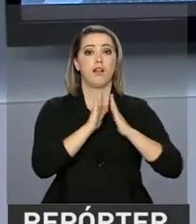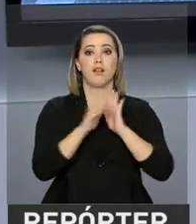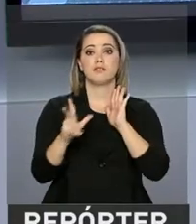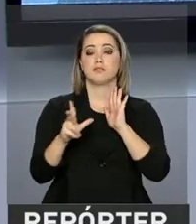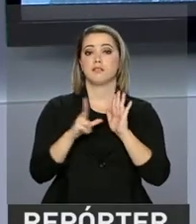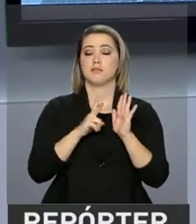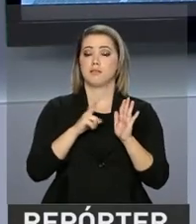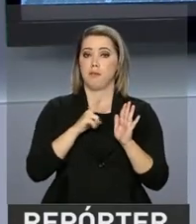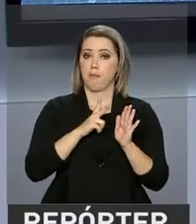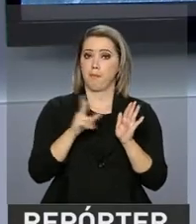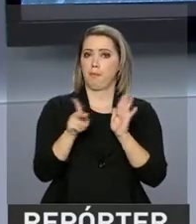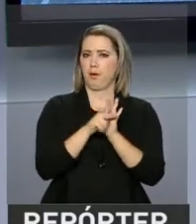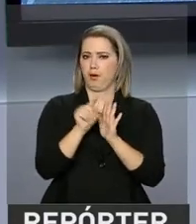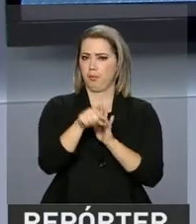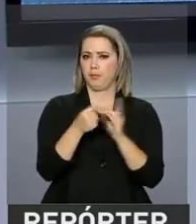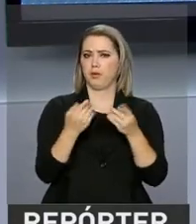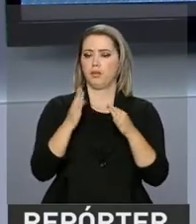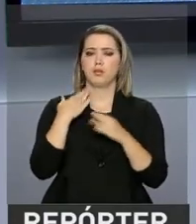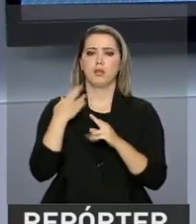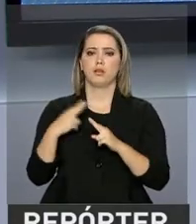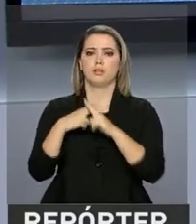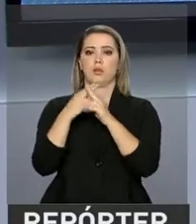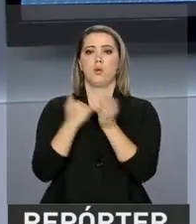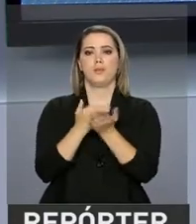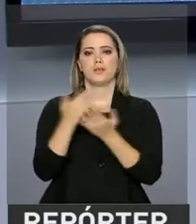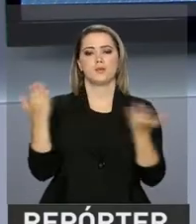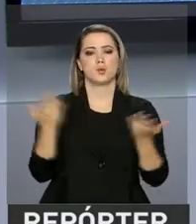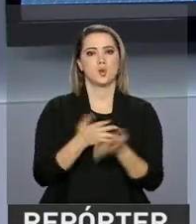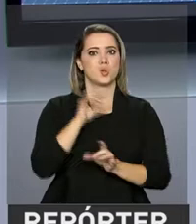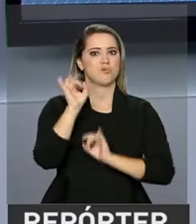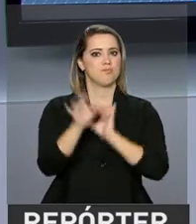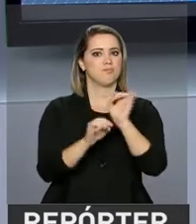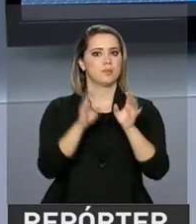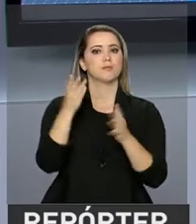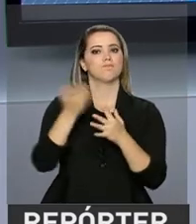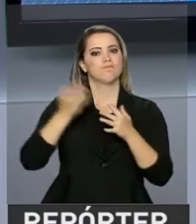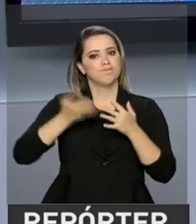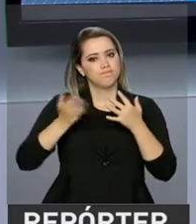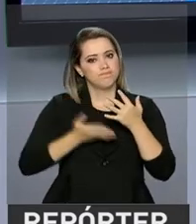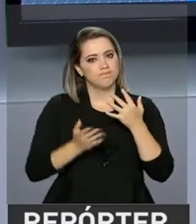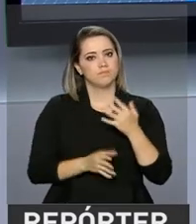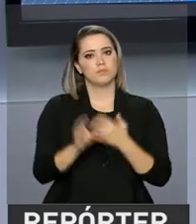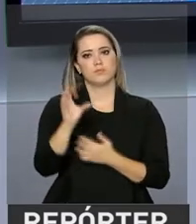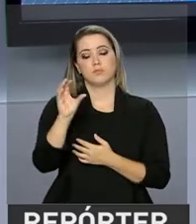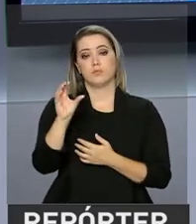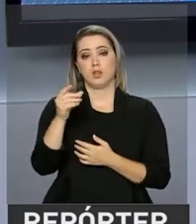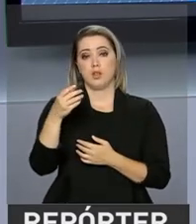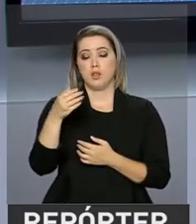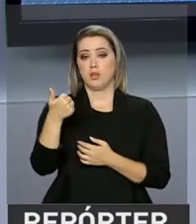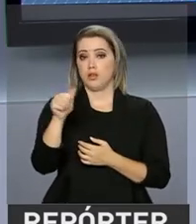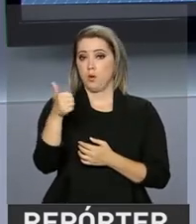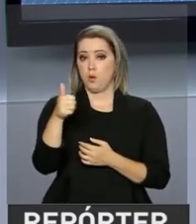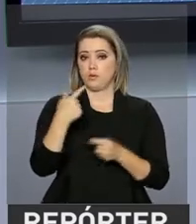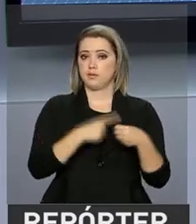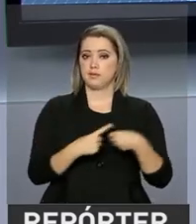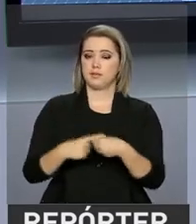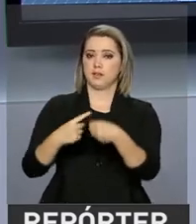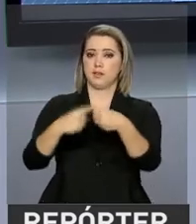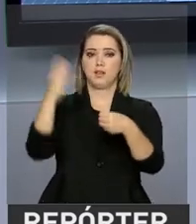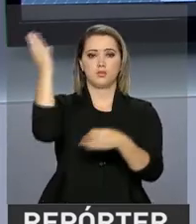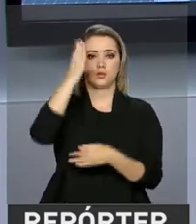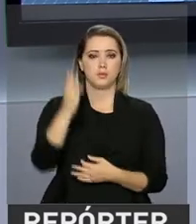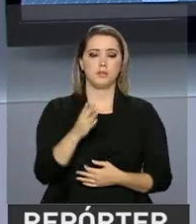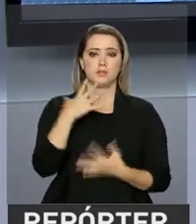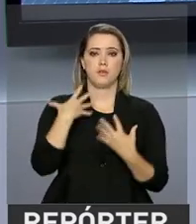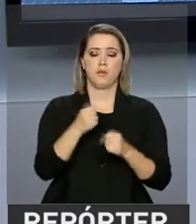da caixa econômica federal começa hoje com condições especiais de financiamento em 11 cidades brasileiras nós vamos a são